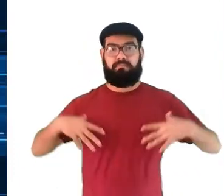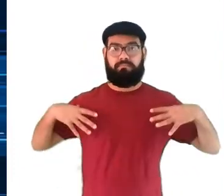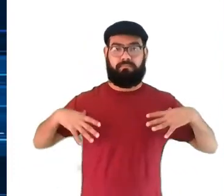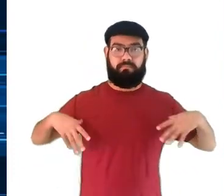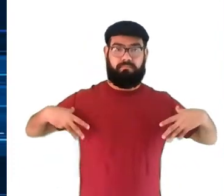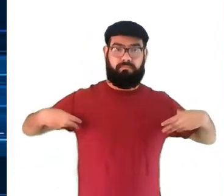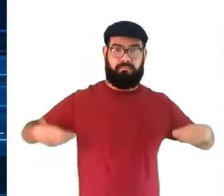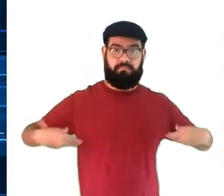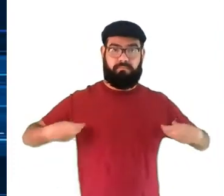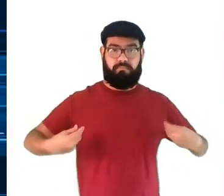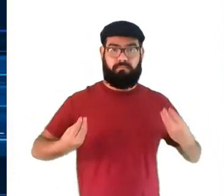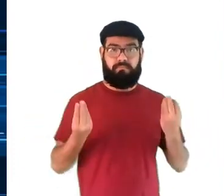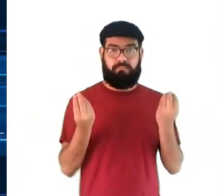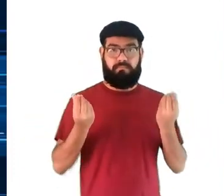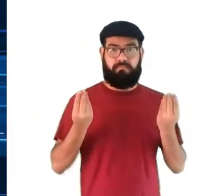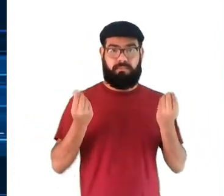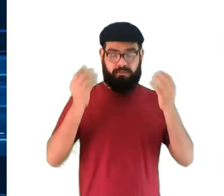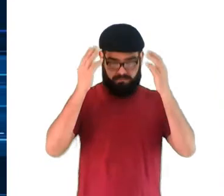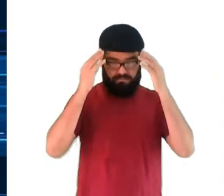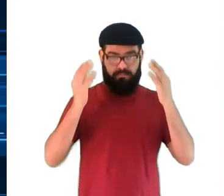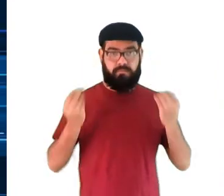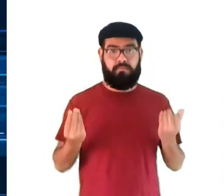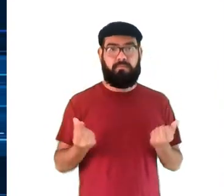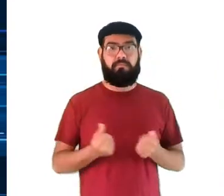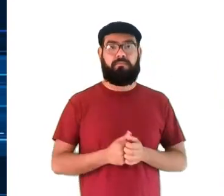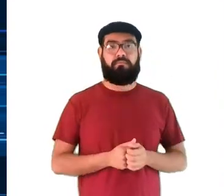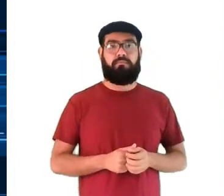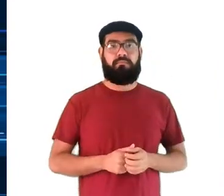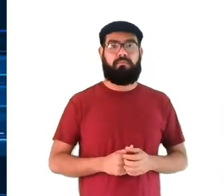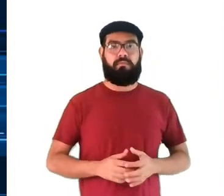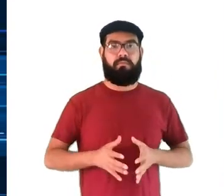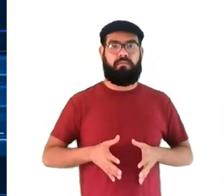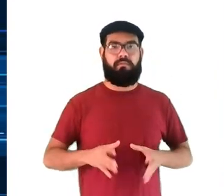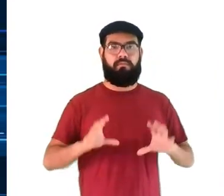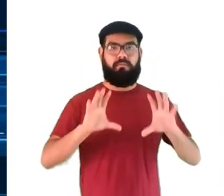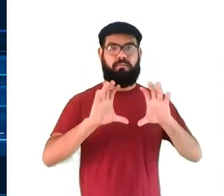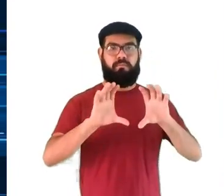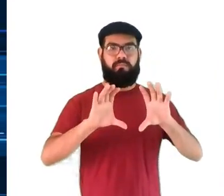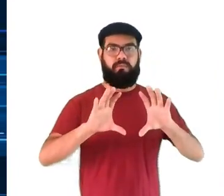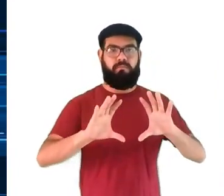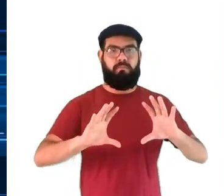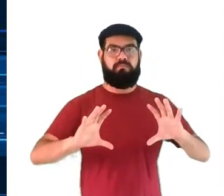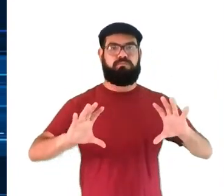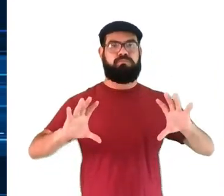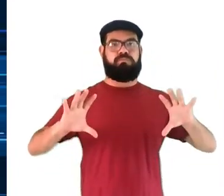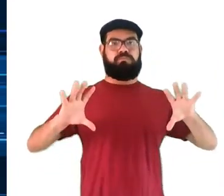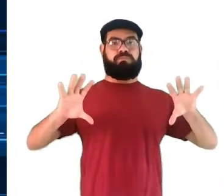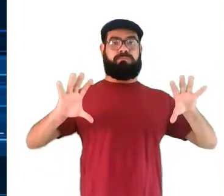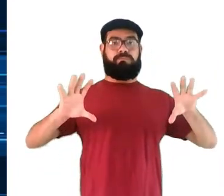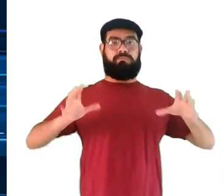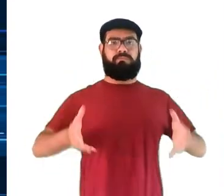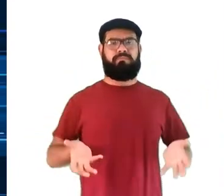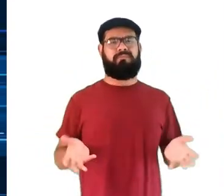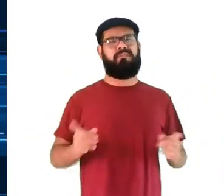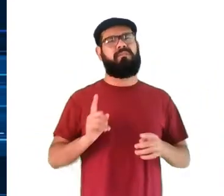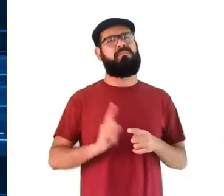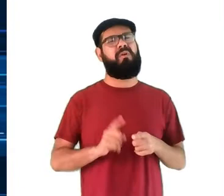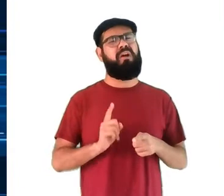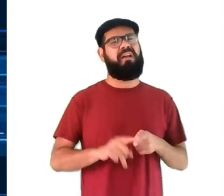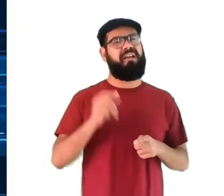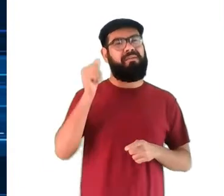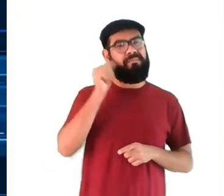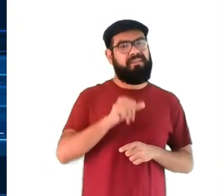certo? O alargamento dos quadris, olha só. Por que a mulher nem sempre gosta, né,